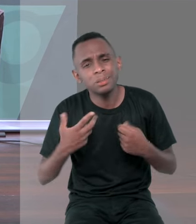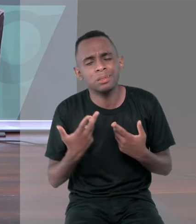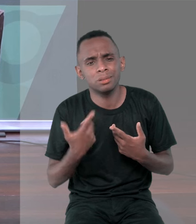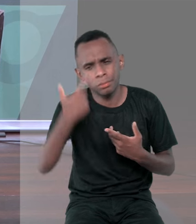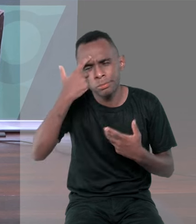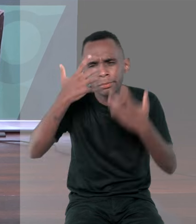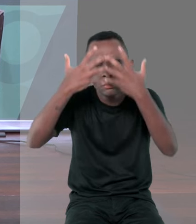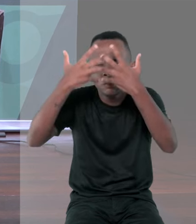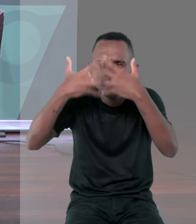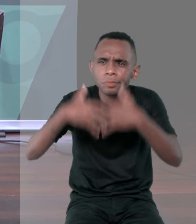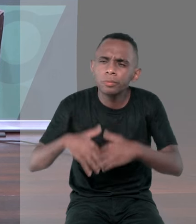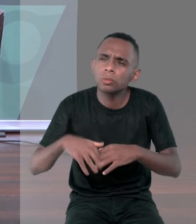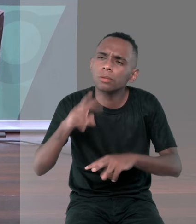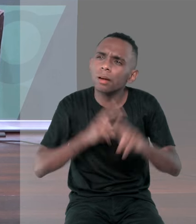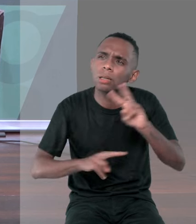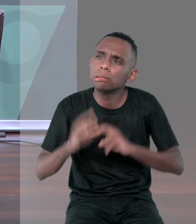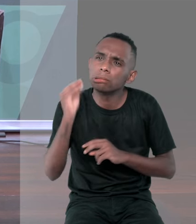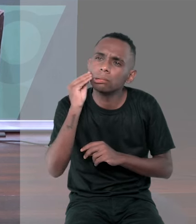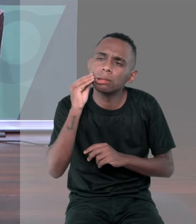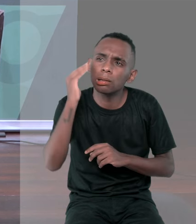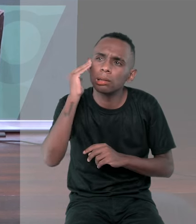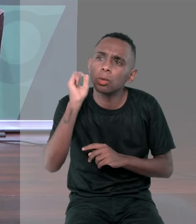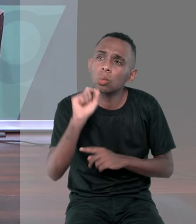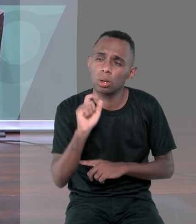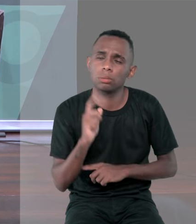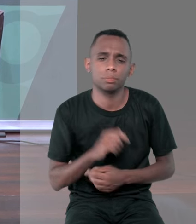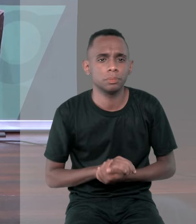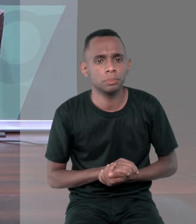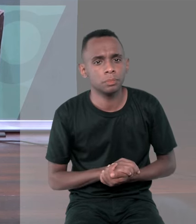autocrítica e tentar entender